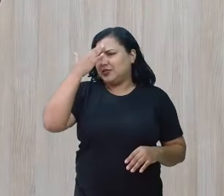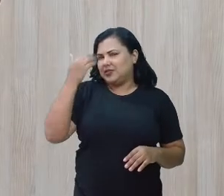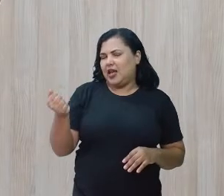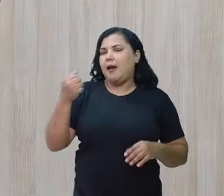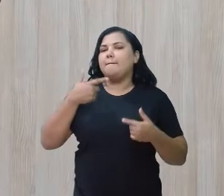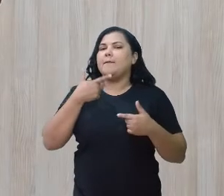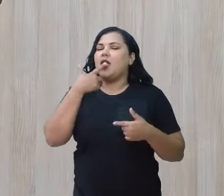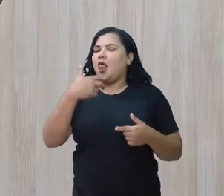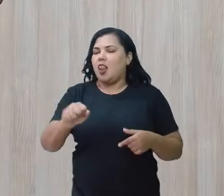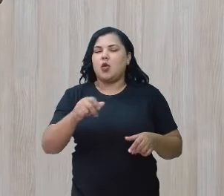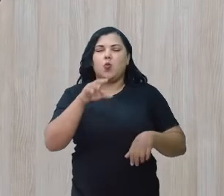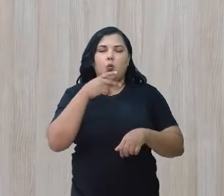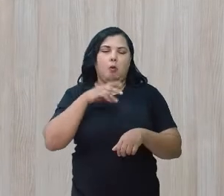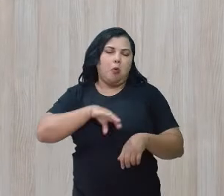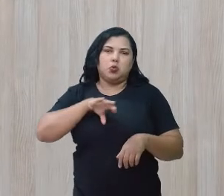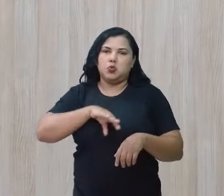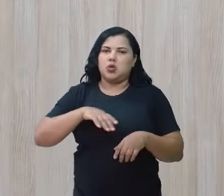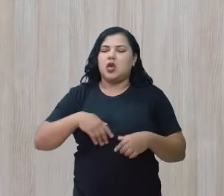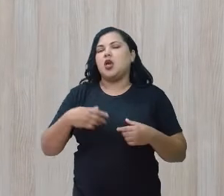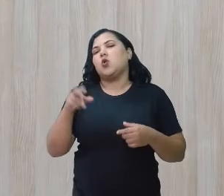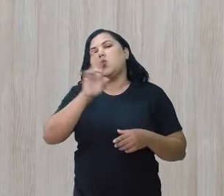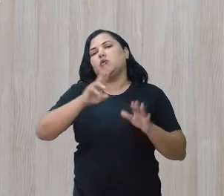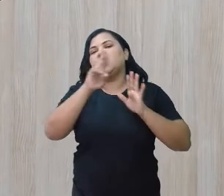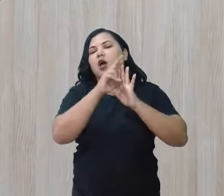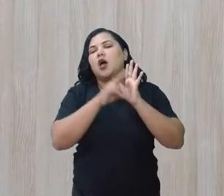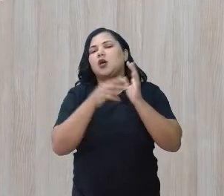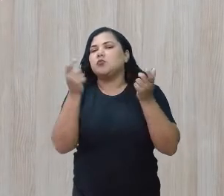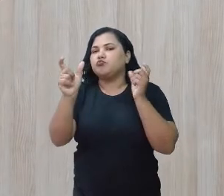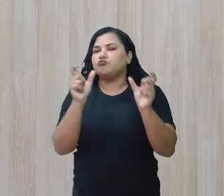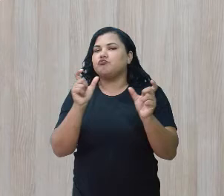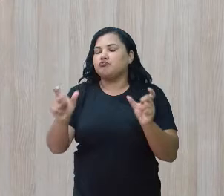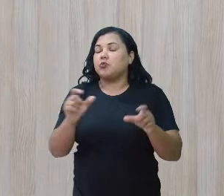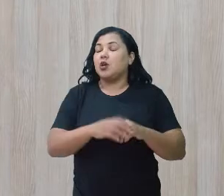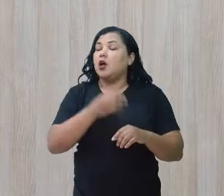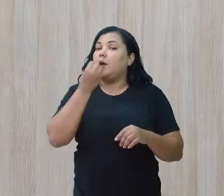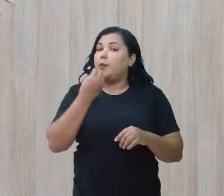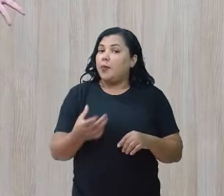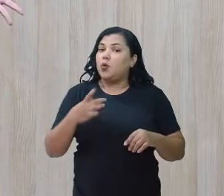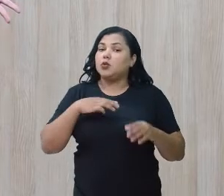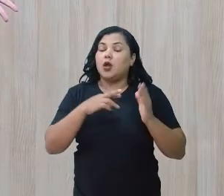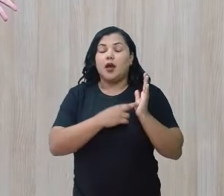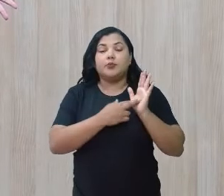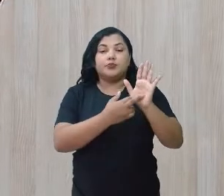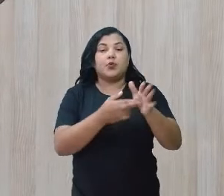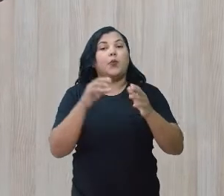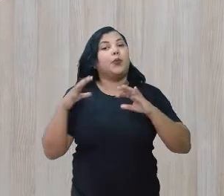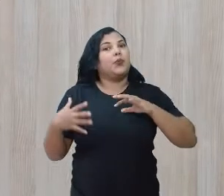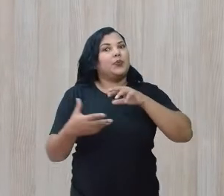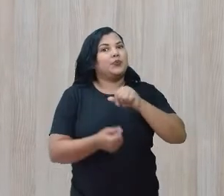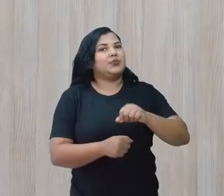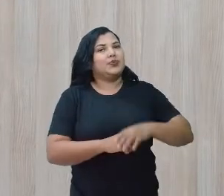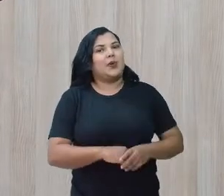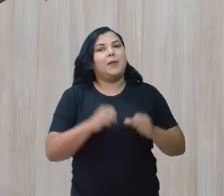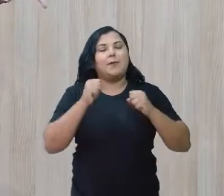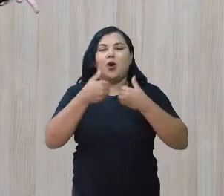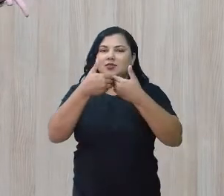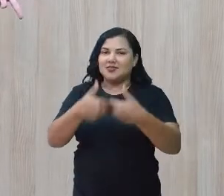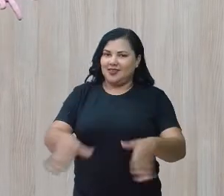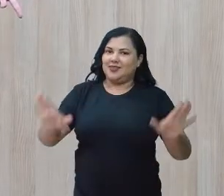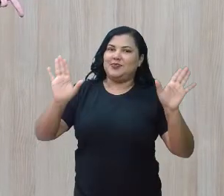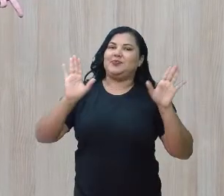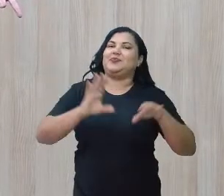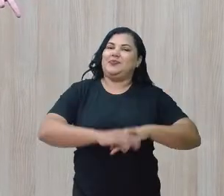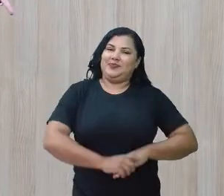língua portuguesa, saber usar as regras gramaticais. Escrever bem te dá repertório para o mundo. Pode abrir portas